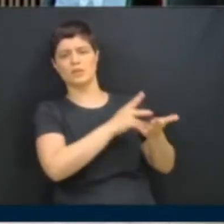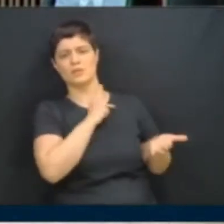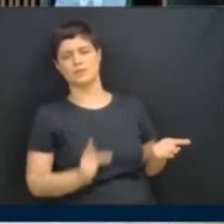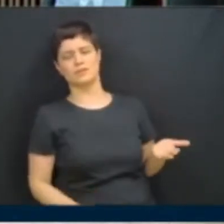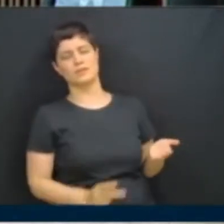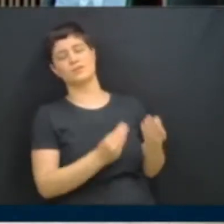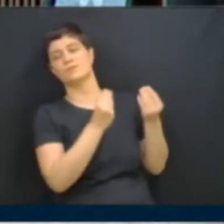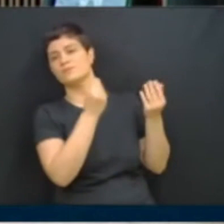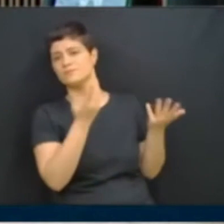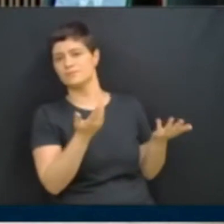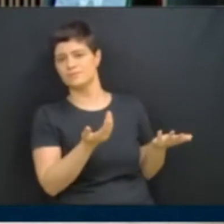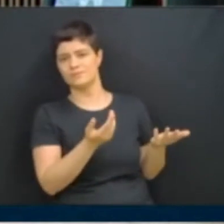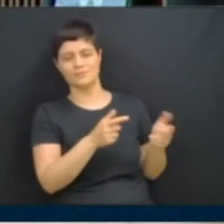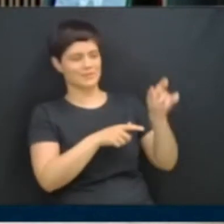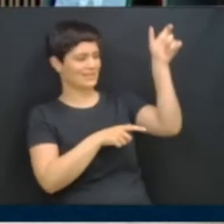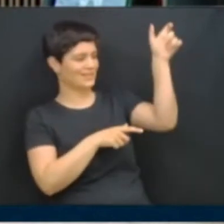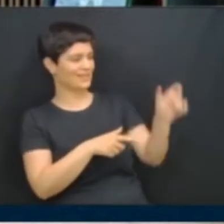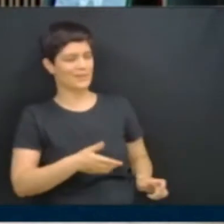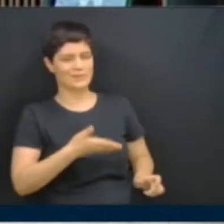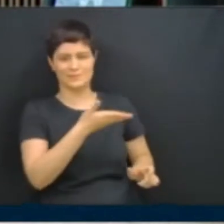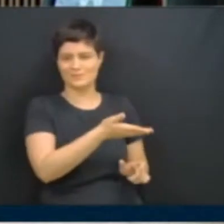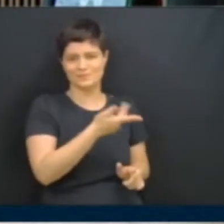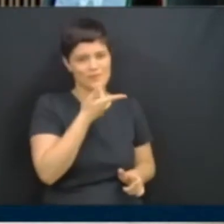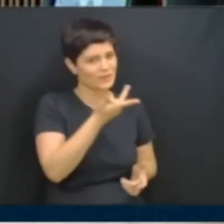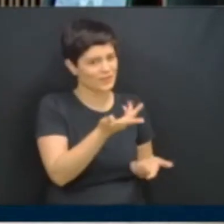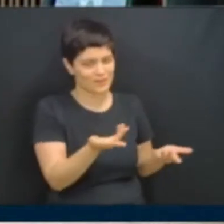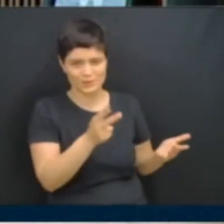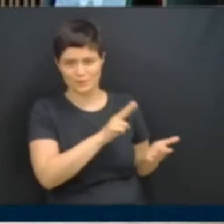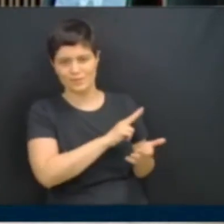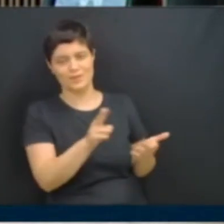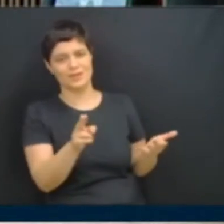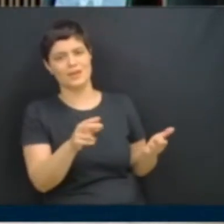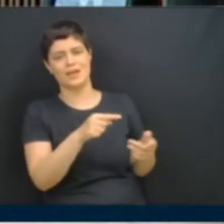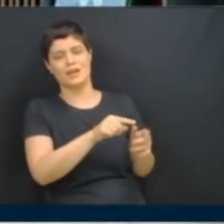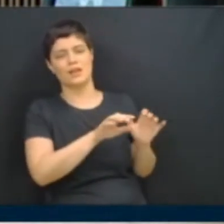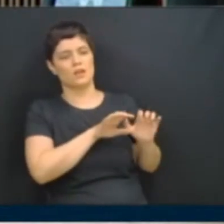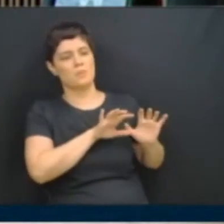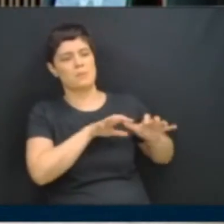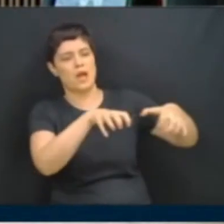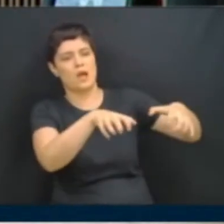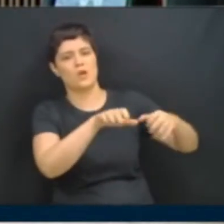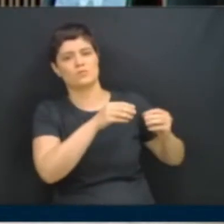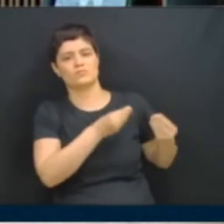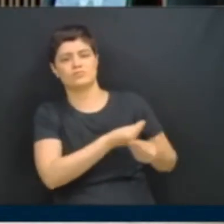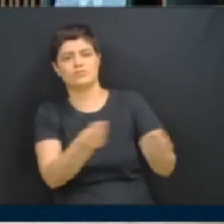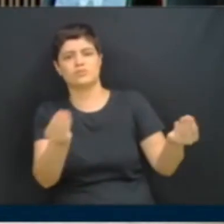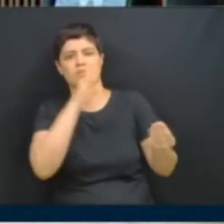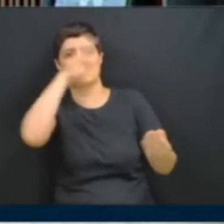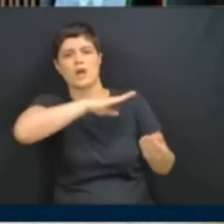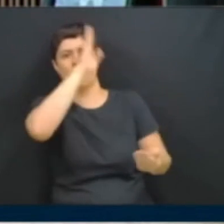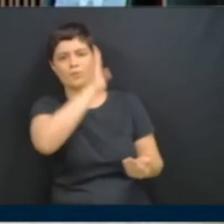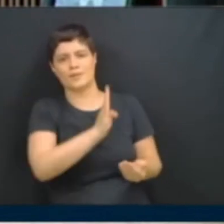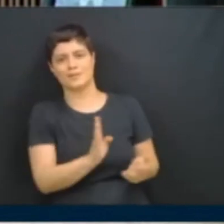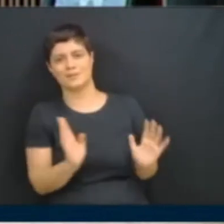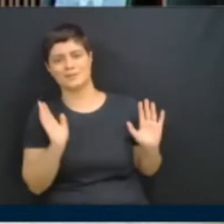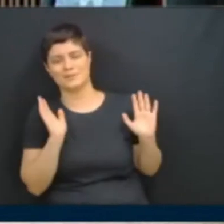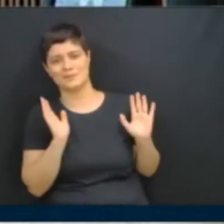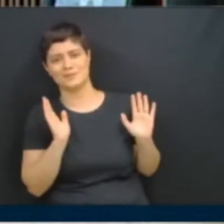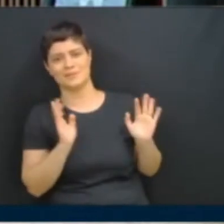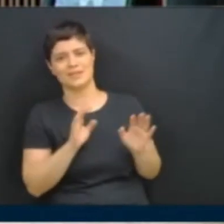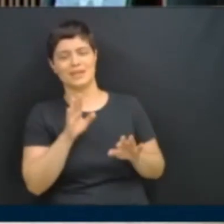usar aquele cidadão que o mal fez para o Brasil tão grande que a gente às vezes se perde